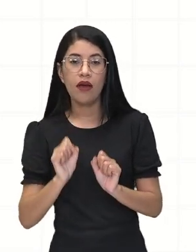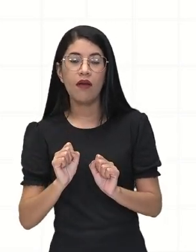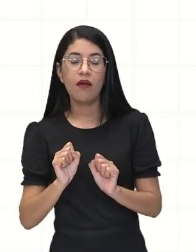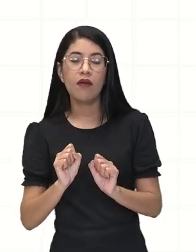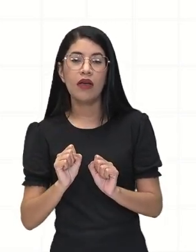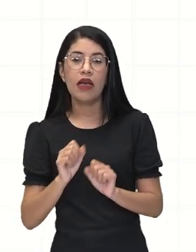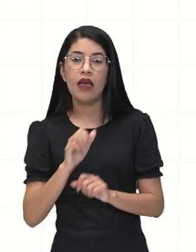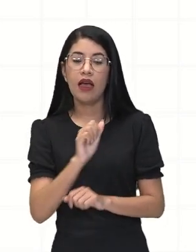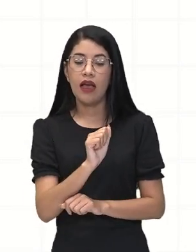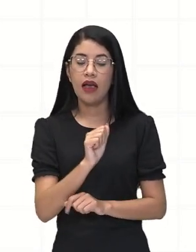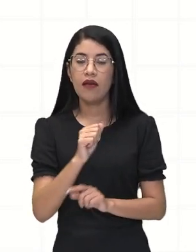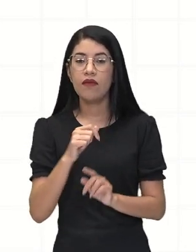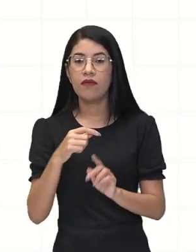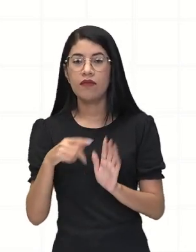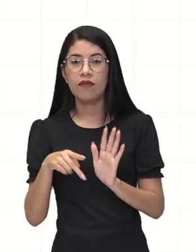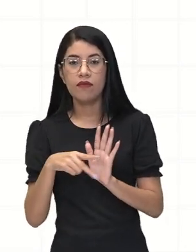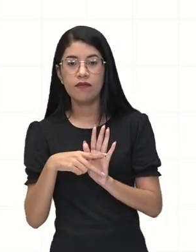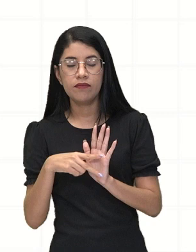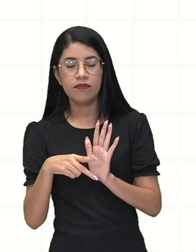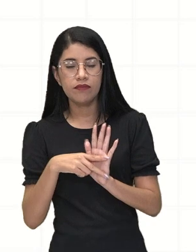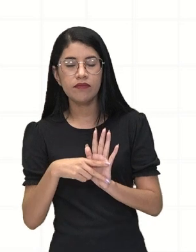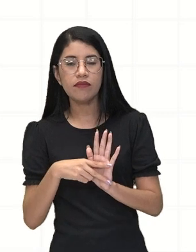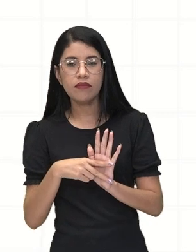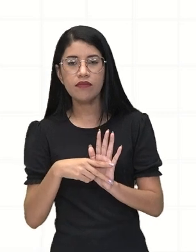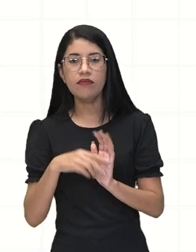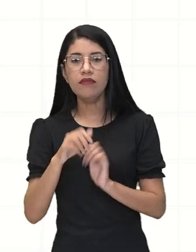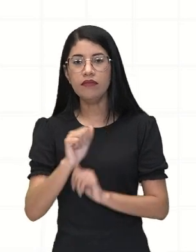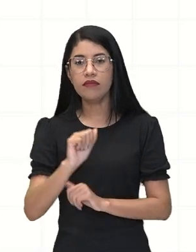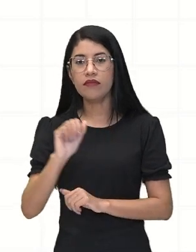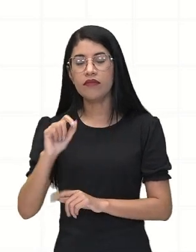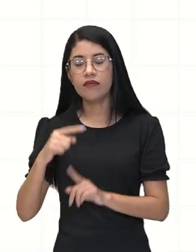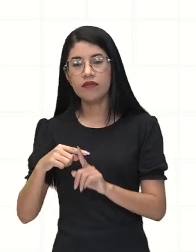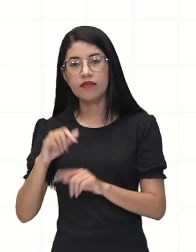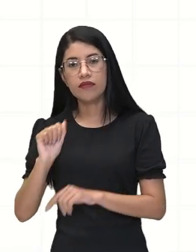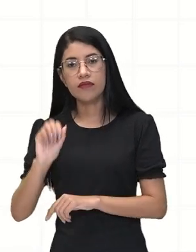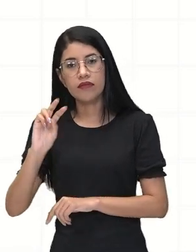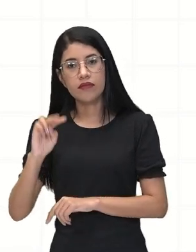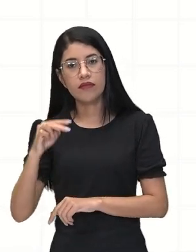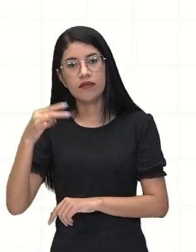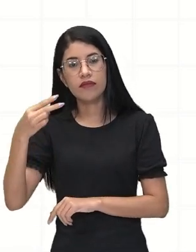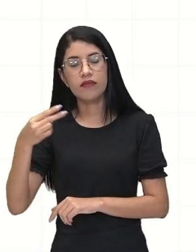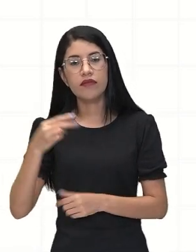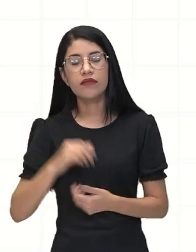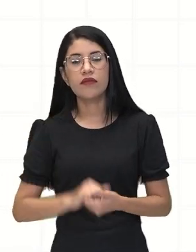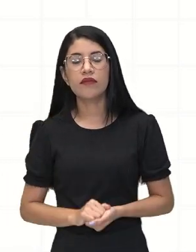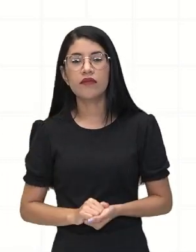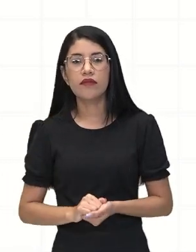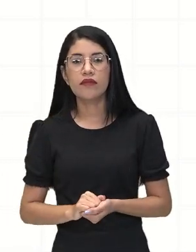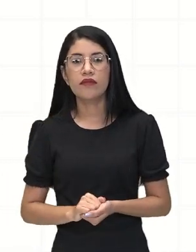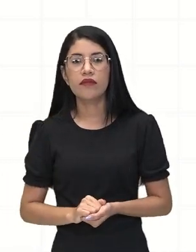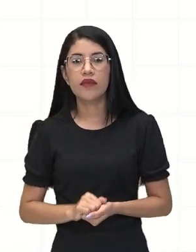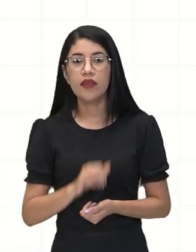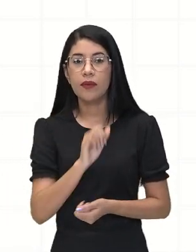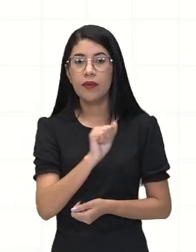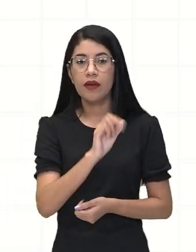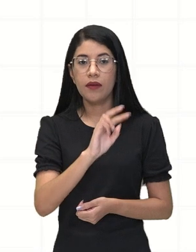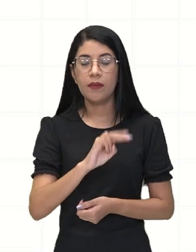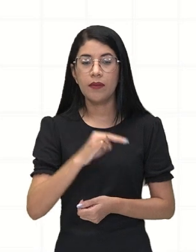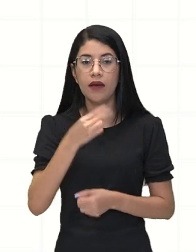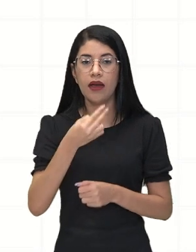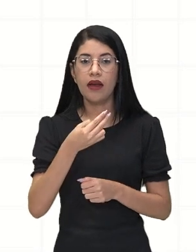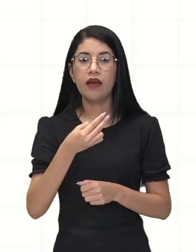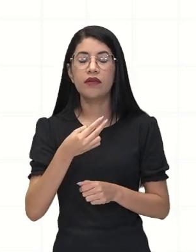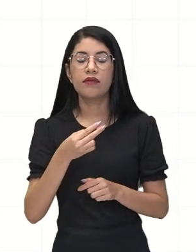vezes a ao quadrado. Tudo bem? Então, colocando o a ao quadrado em evidência, ó, a ao quadrado dividido com